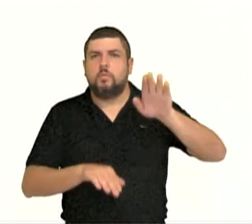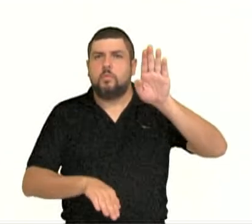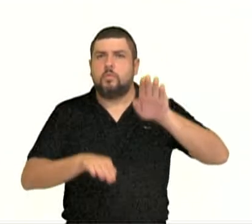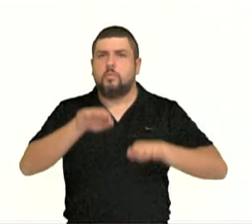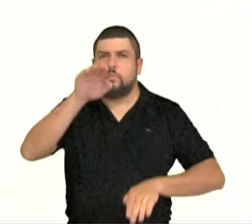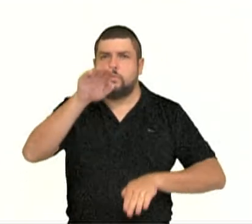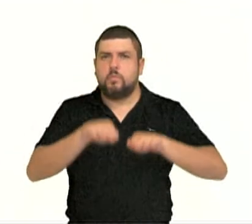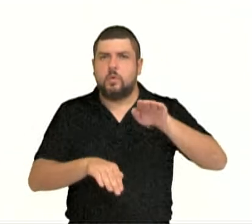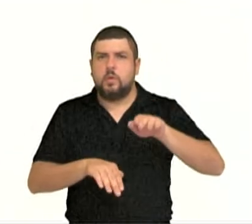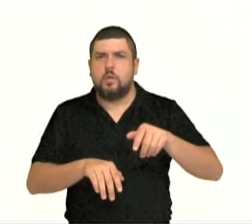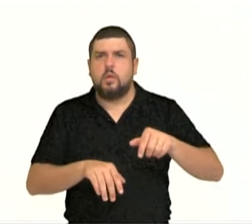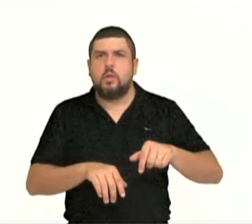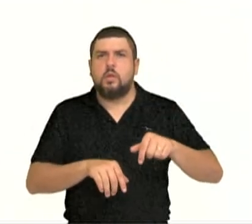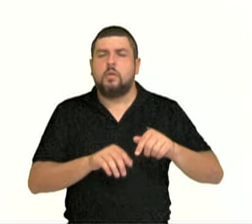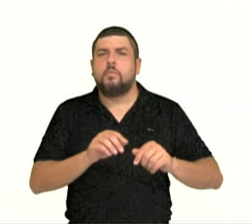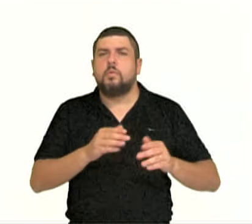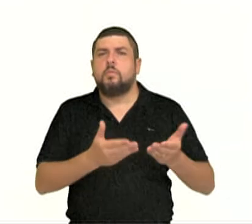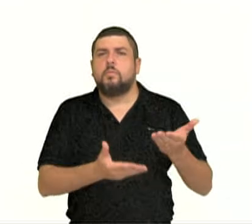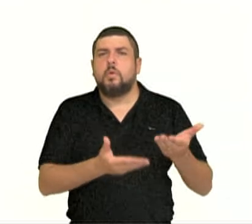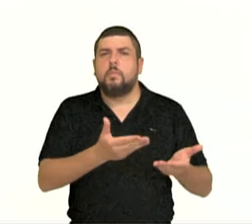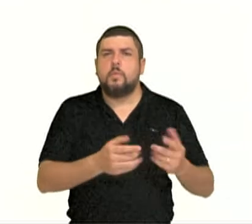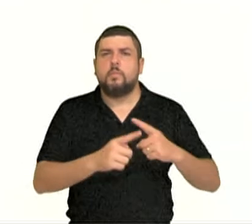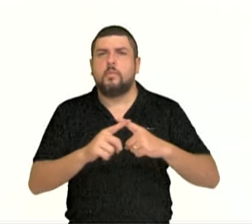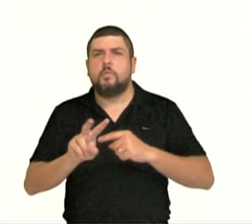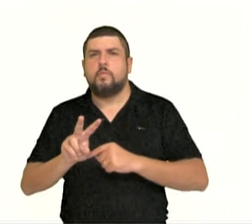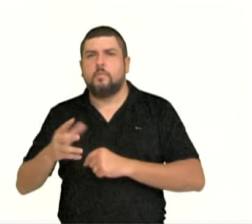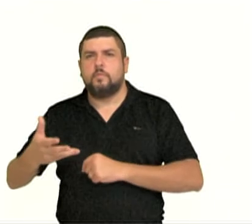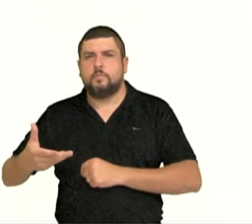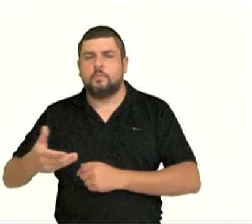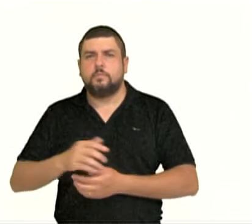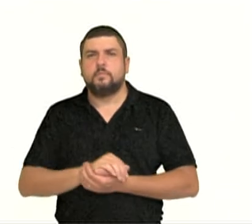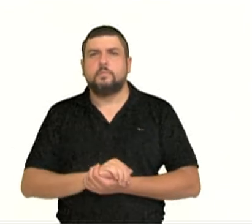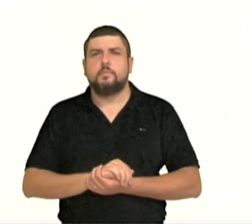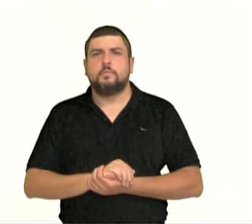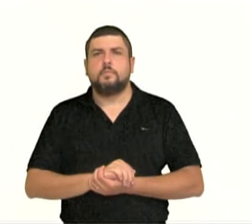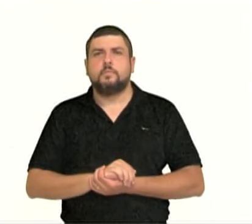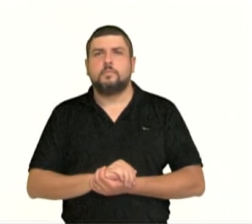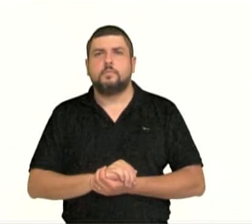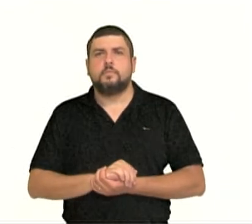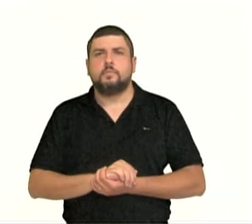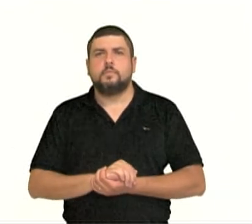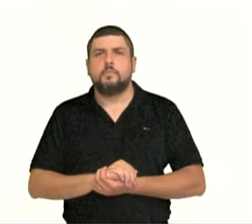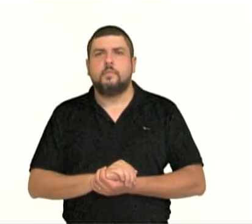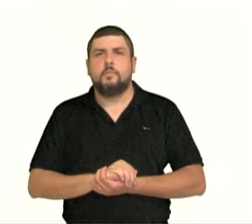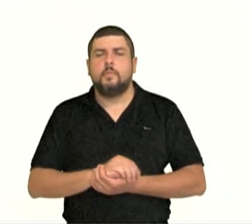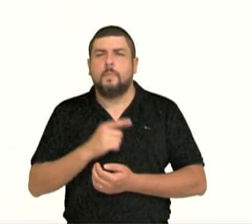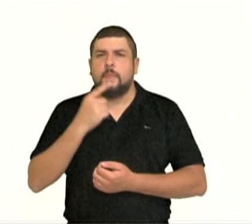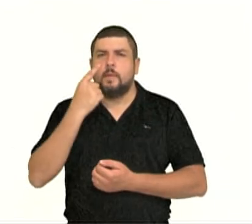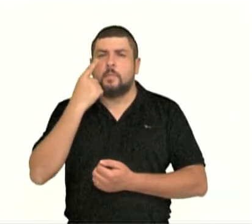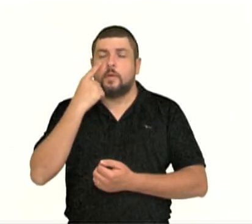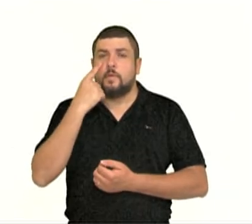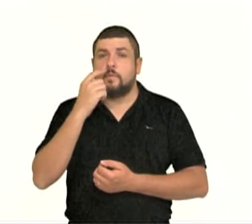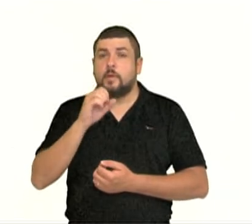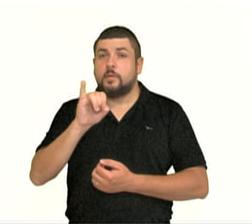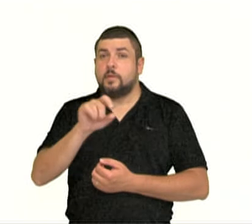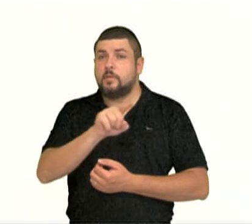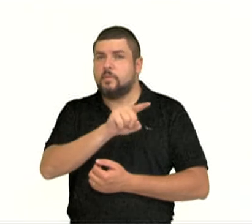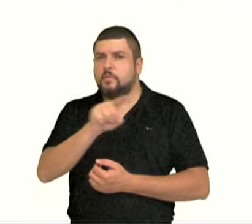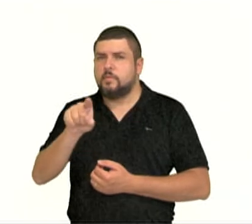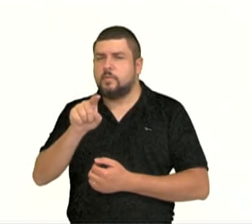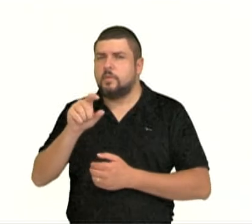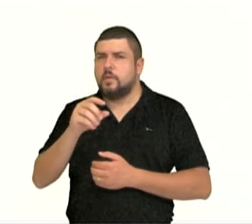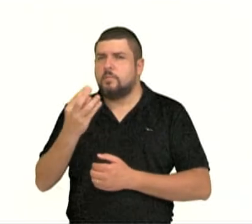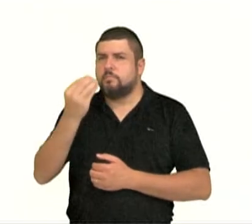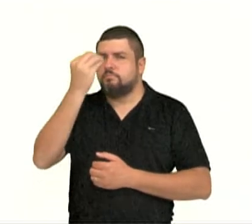velocidade. Beleza? Vamos lá. Para ver se vocês estão bala nesse exercício aqui,